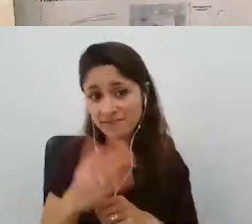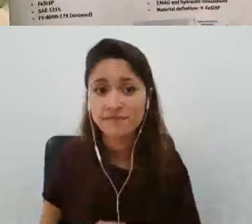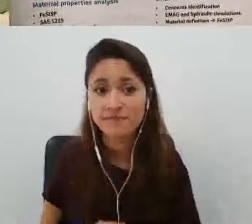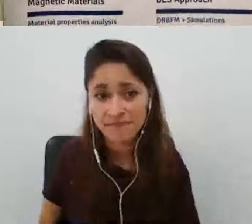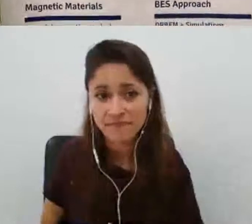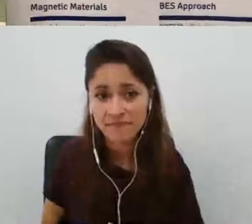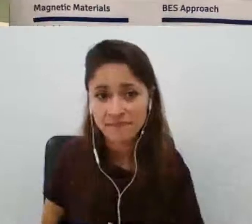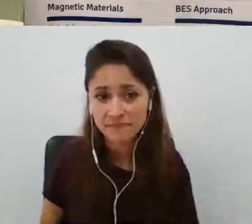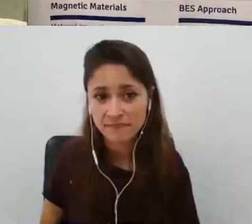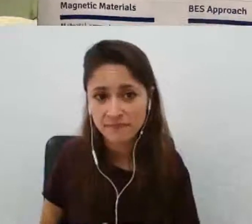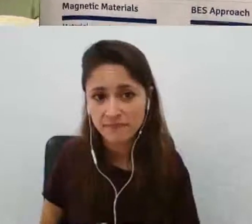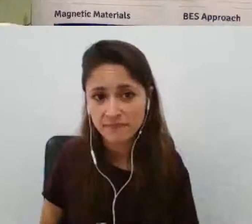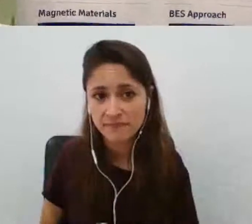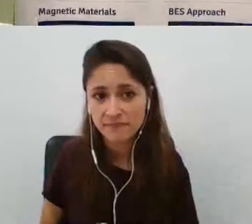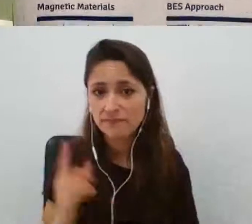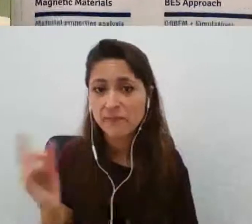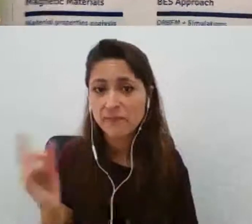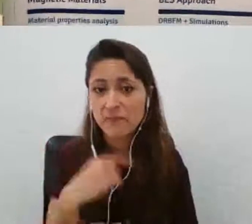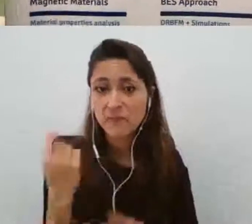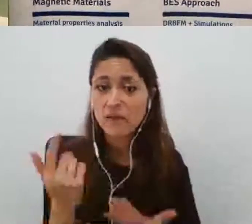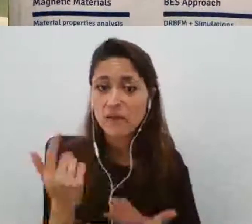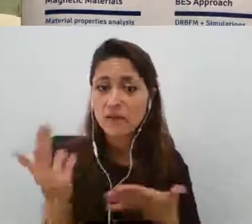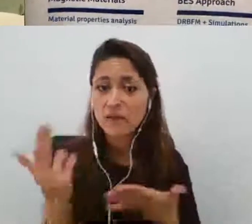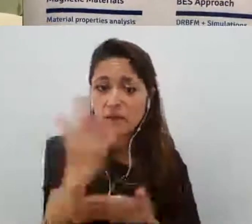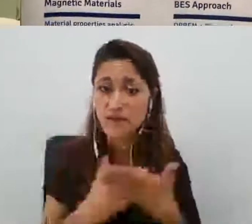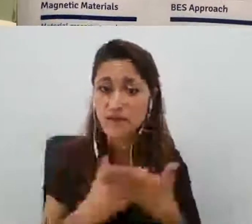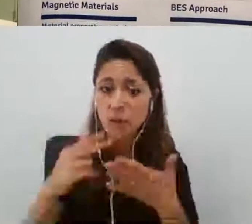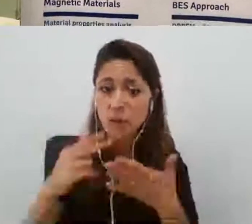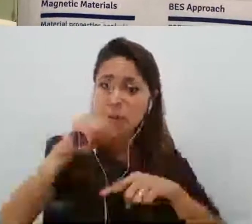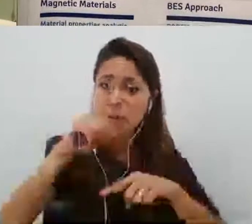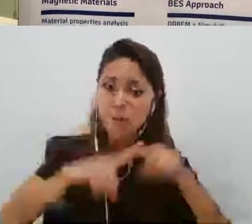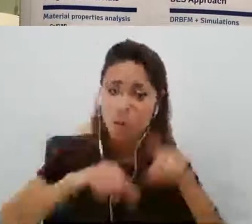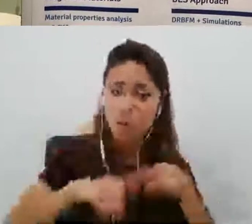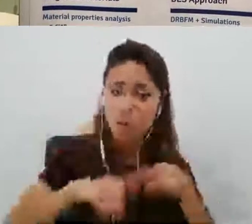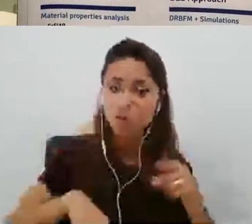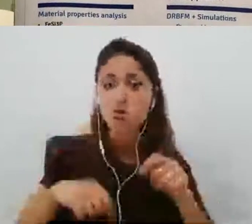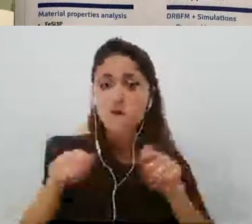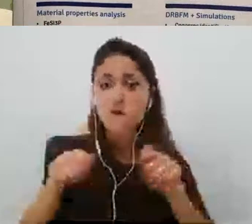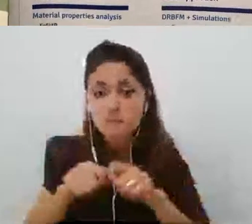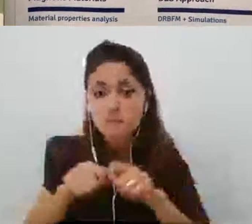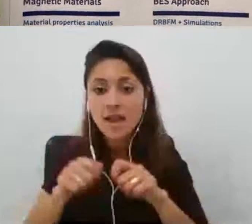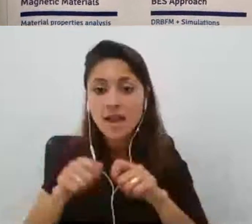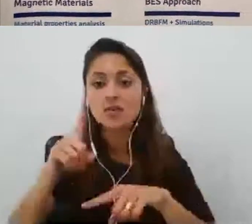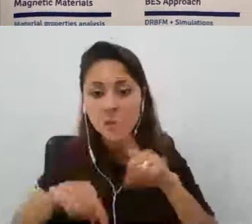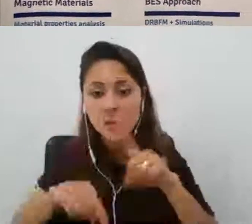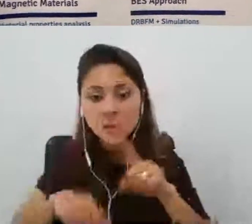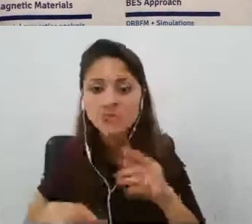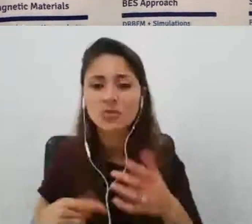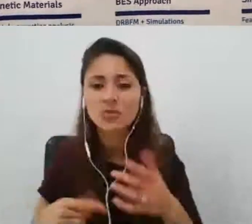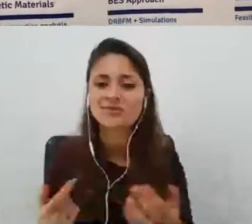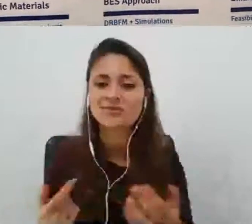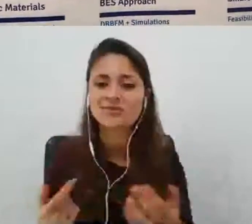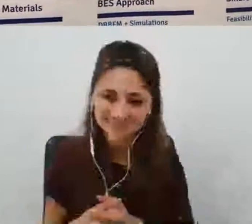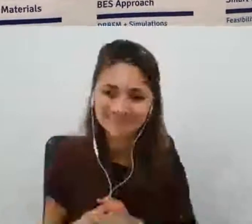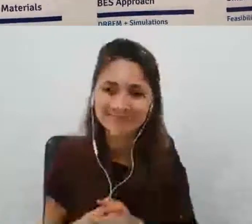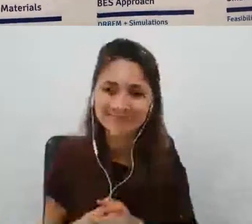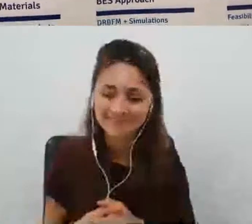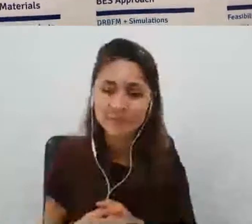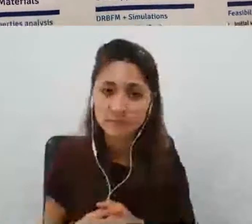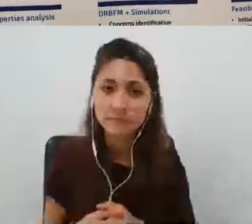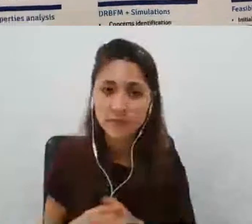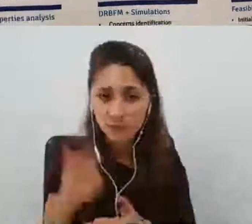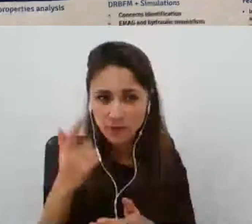gente desenhou um produto, analisou o produto, aplicou o produto, criamos, né,